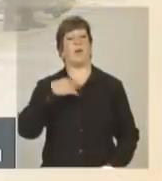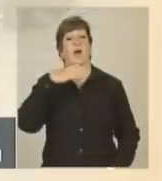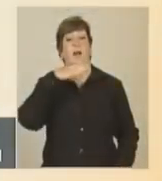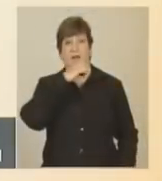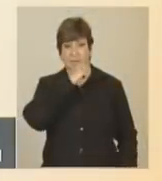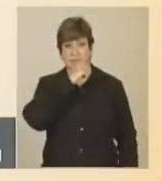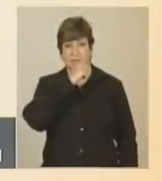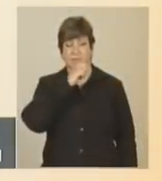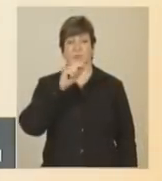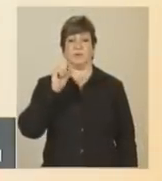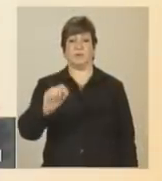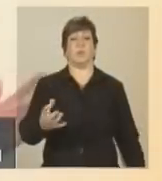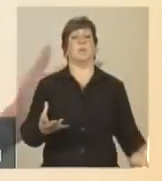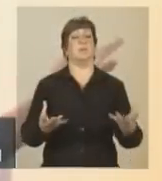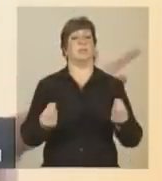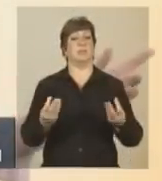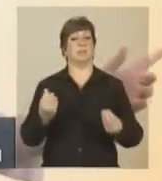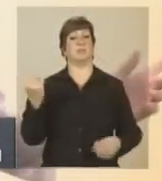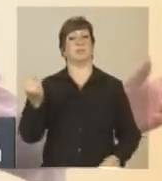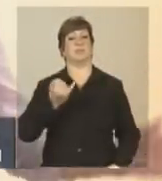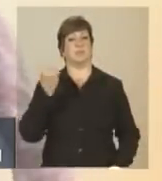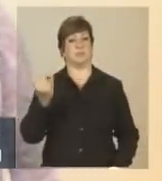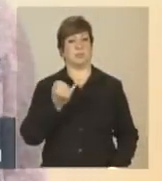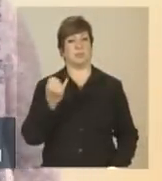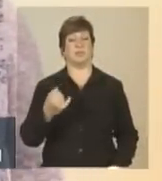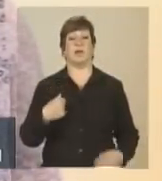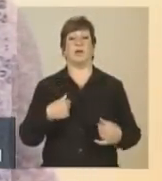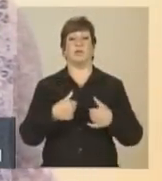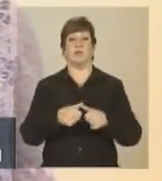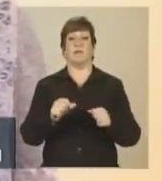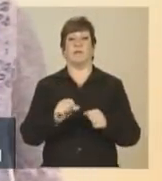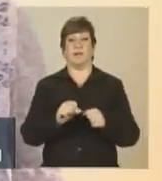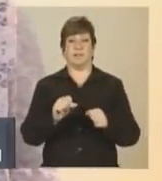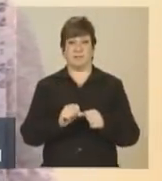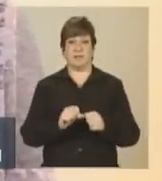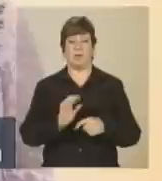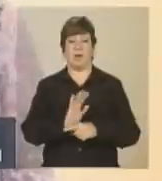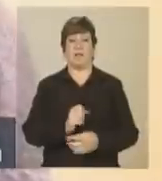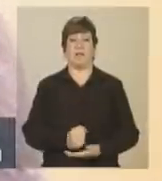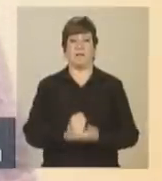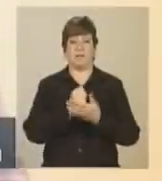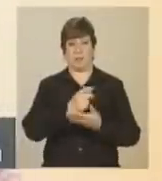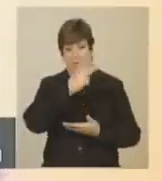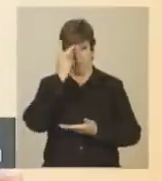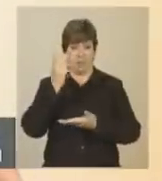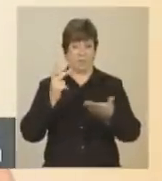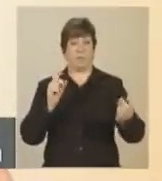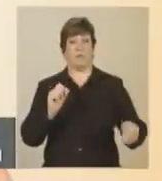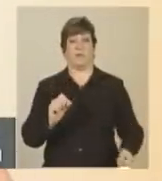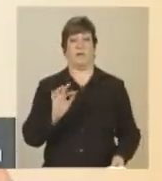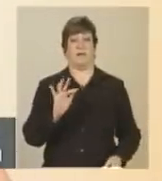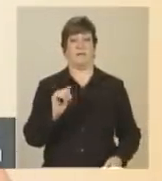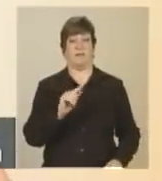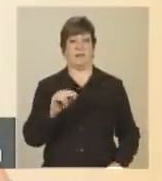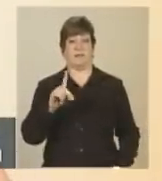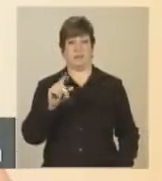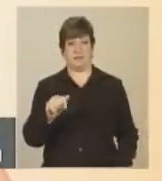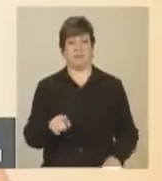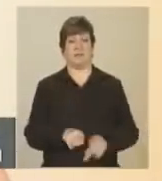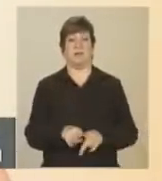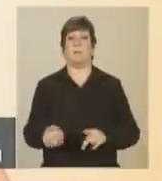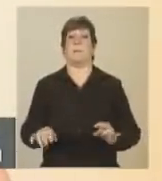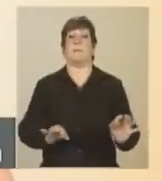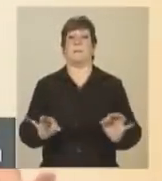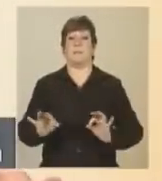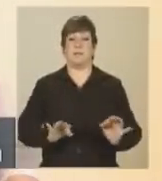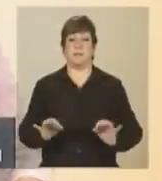considero muito importante, estou fazendo a defesa do pessoal da Fazenda. Estou fazendo da Fazenda, do